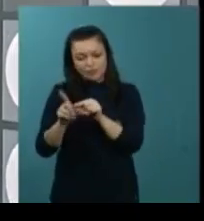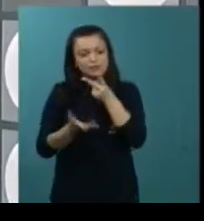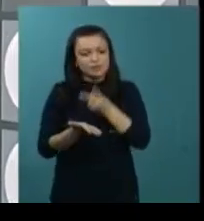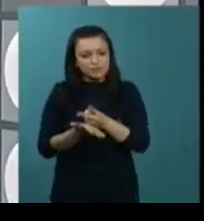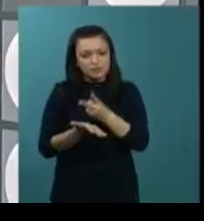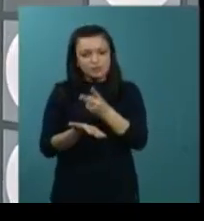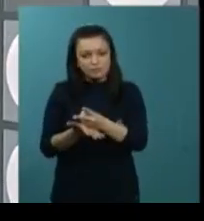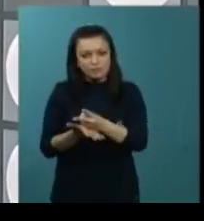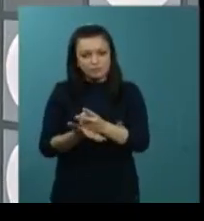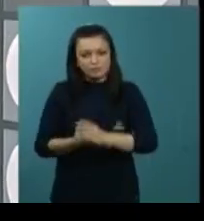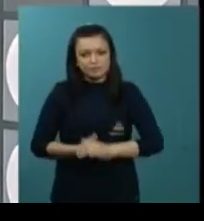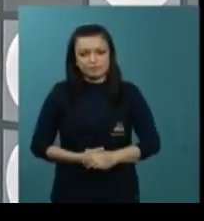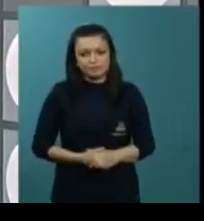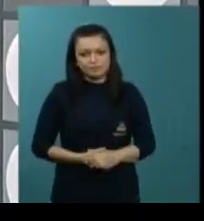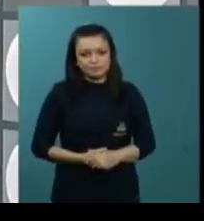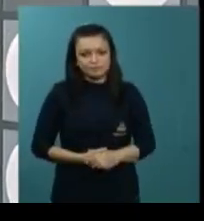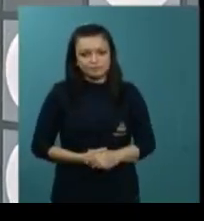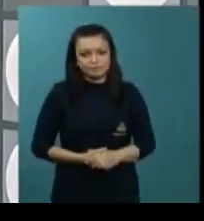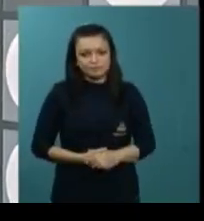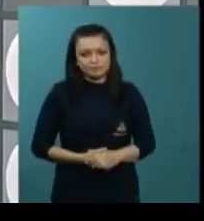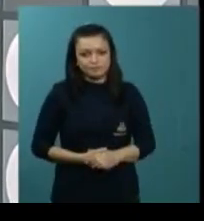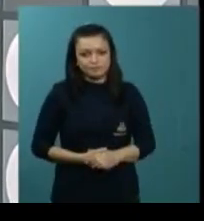serão minúsculas.